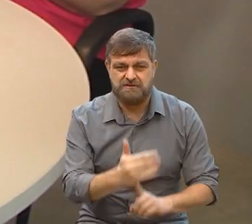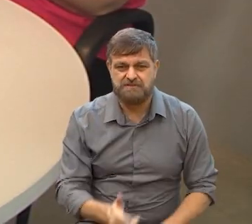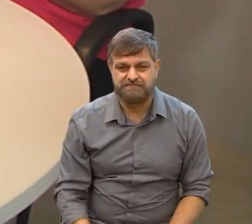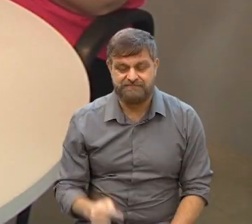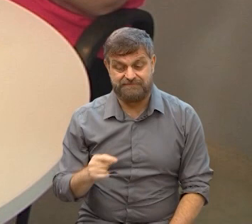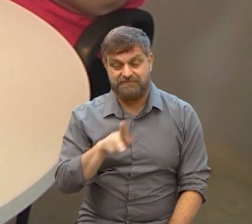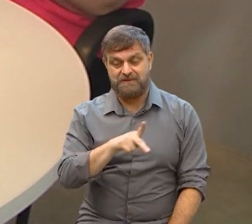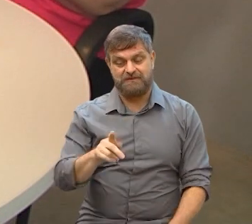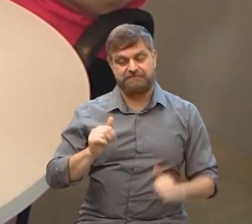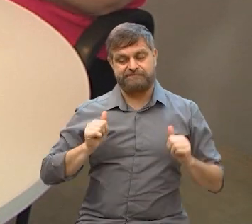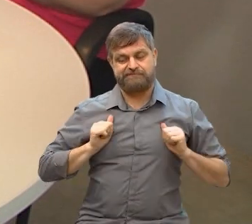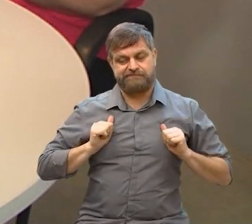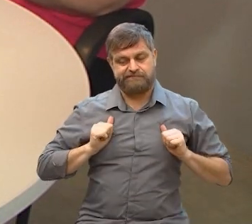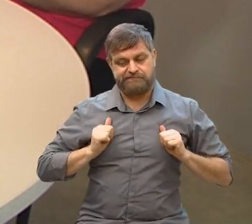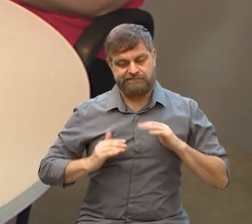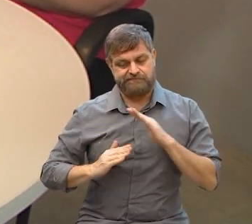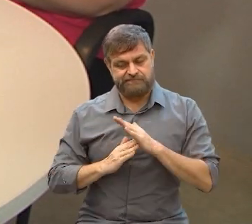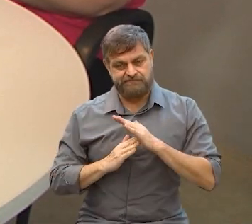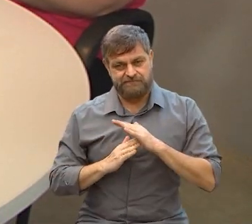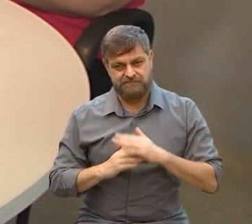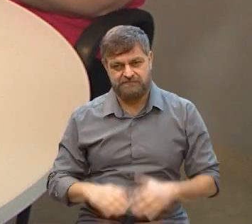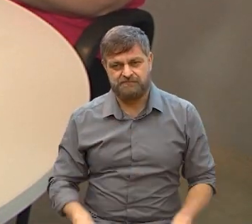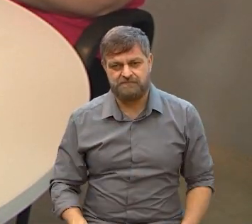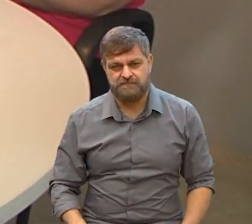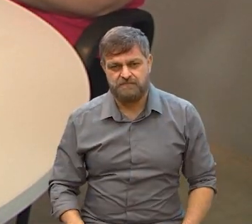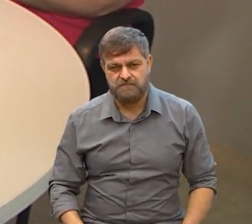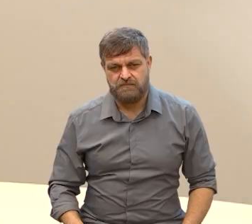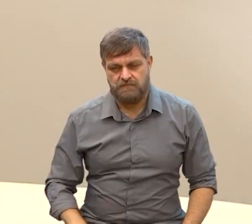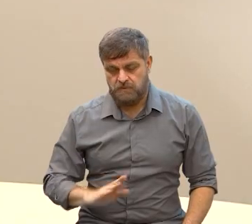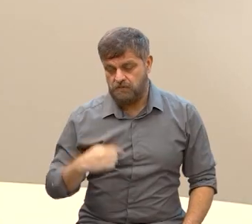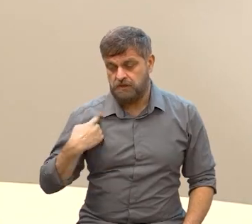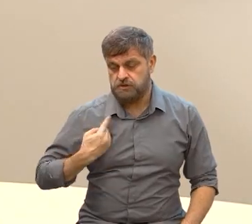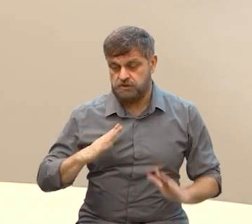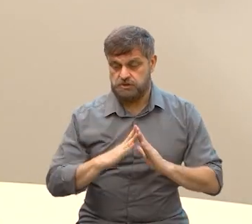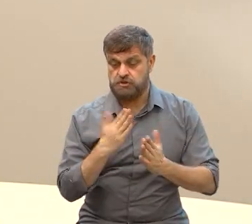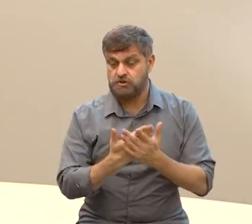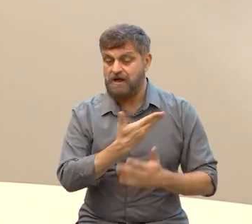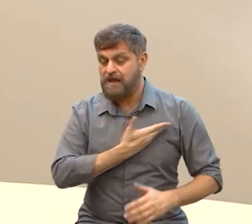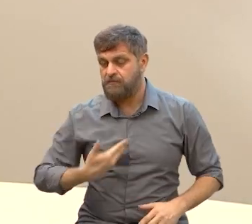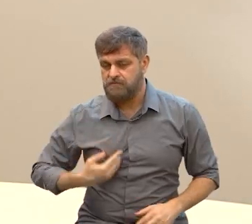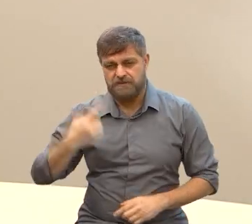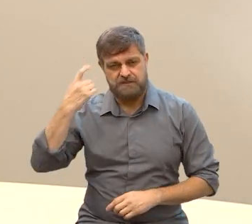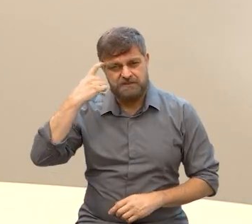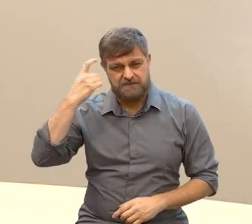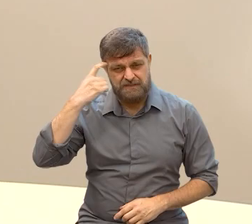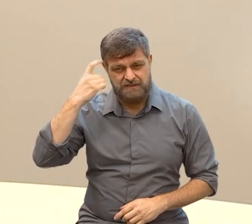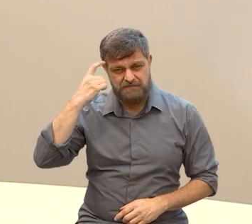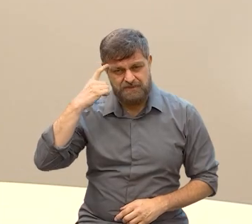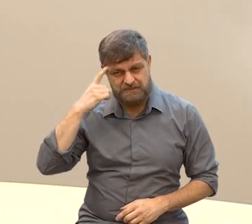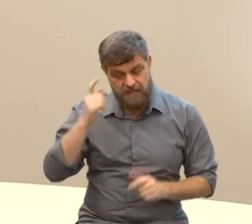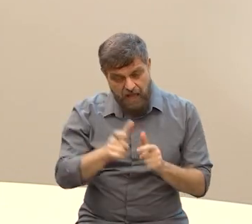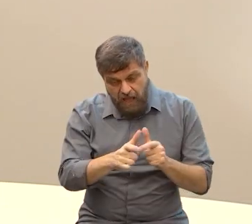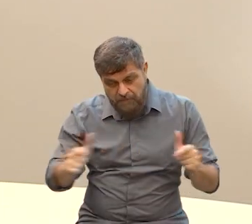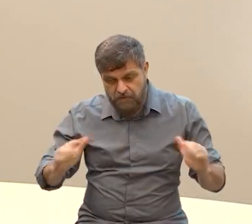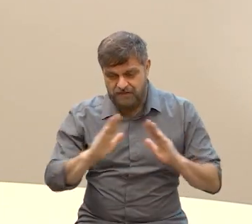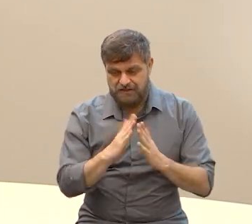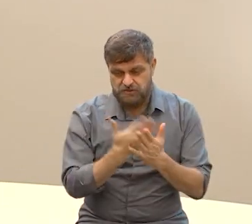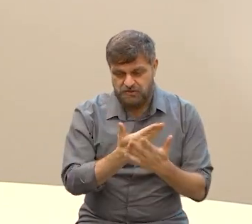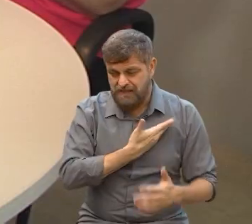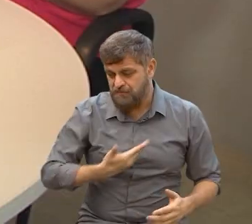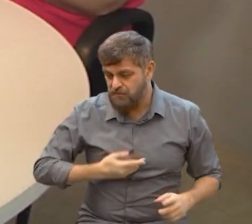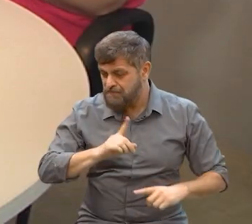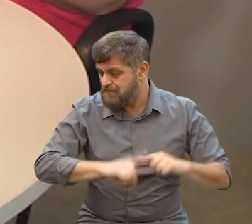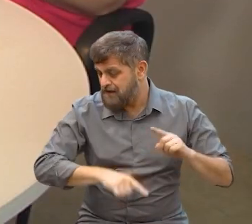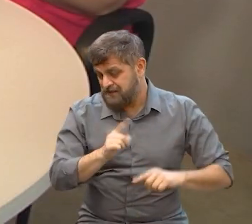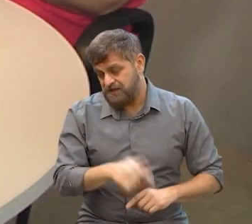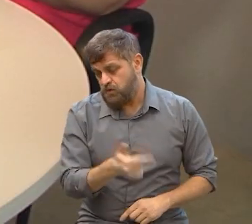se limita, né? Isso não é verdade. Porque quando a gente também pensa em escola pública, a boa parte delas não tem recurso. Não. Mas